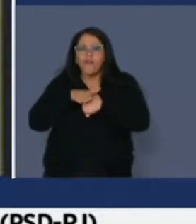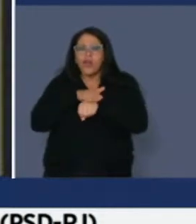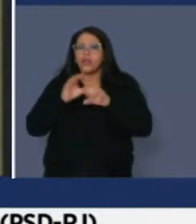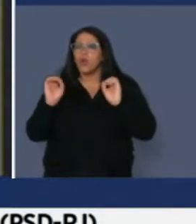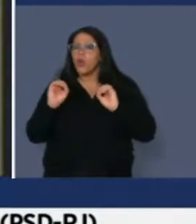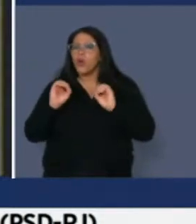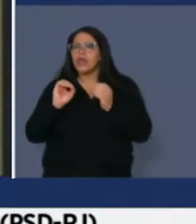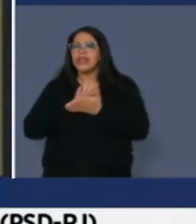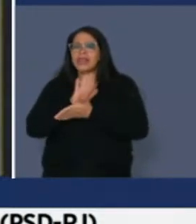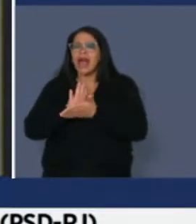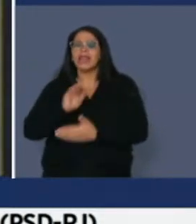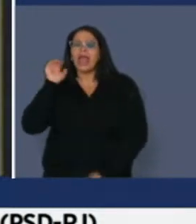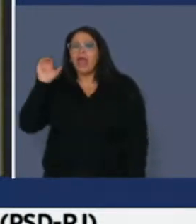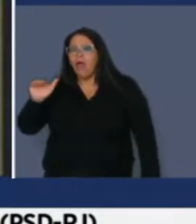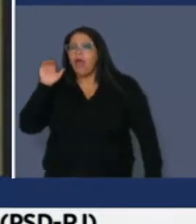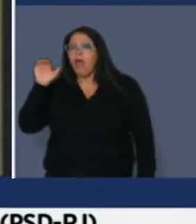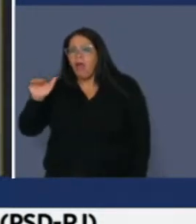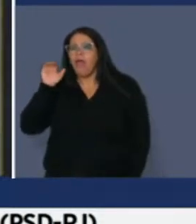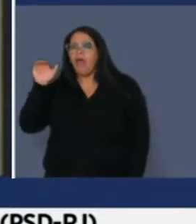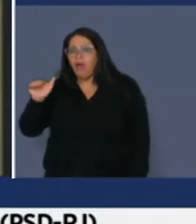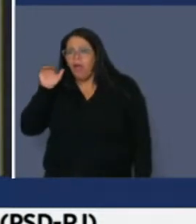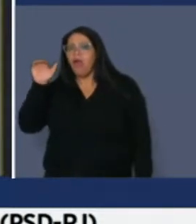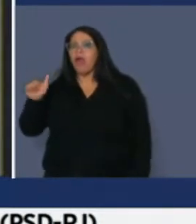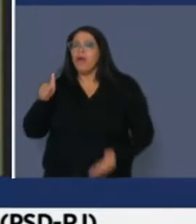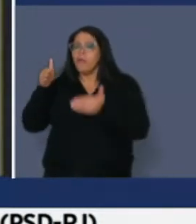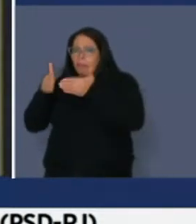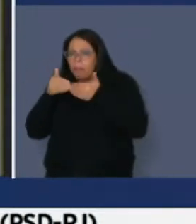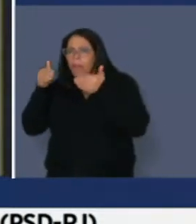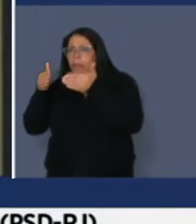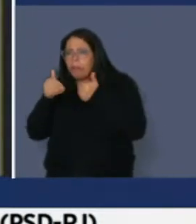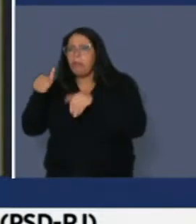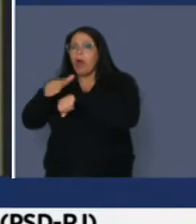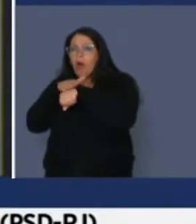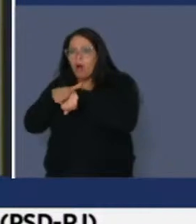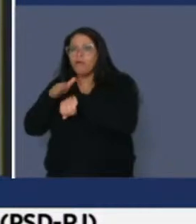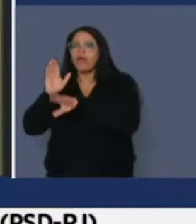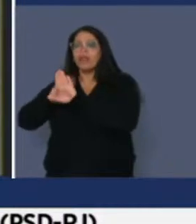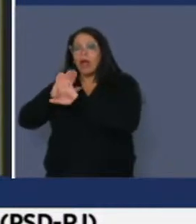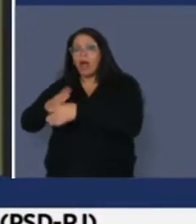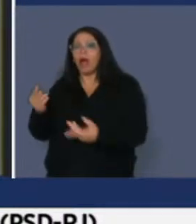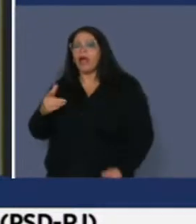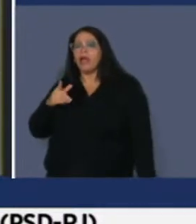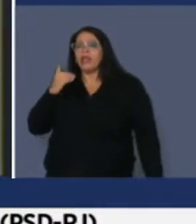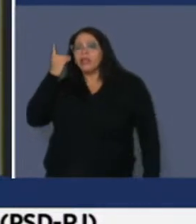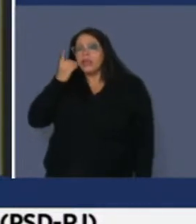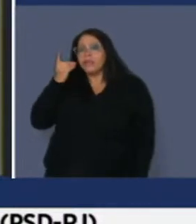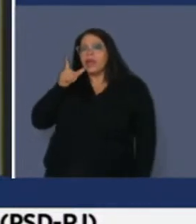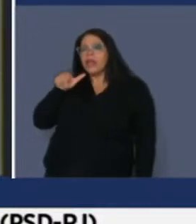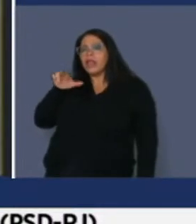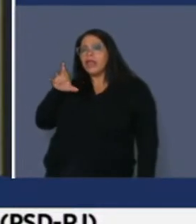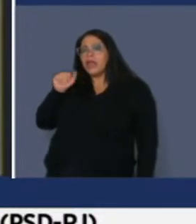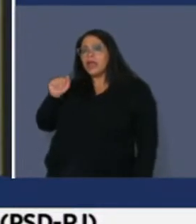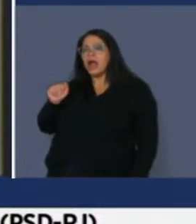eu tentei, mas por conta talvez da pandemia, pelas emergências que precisaram ser